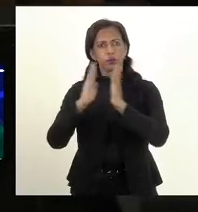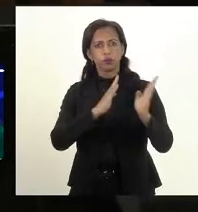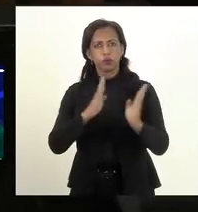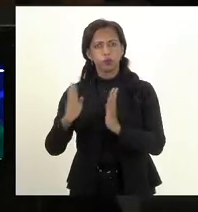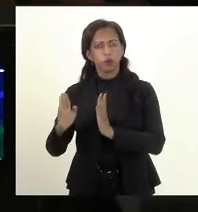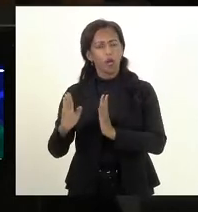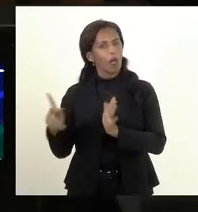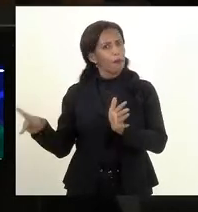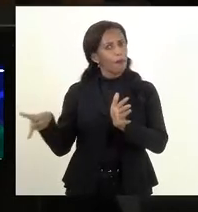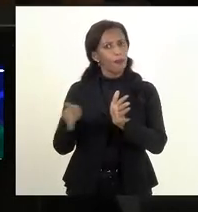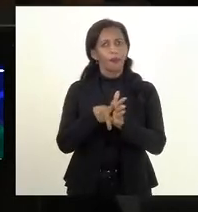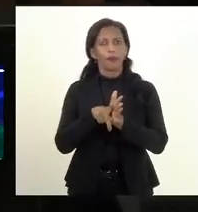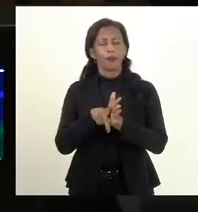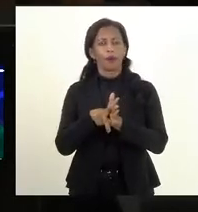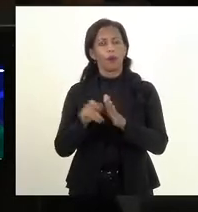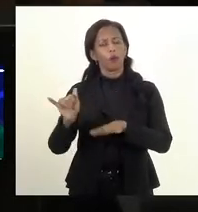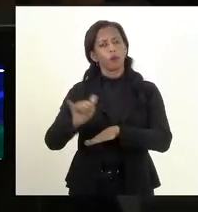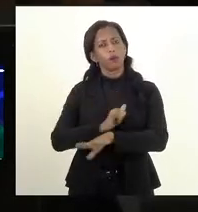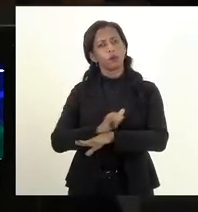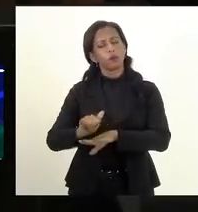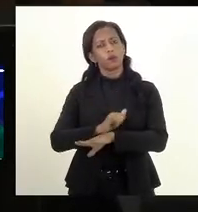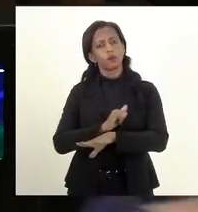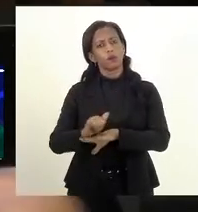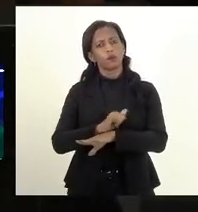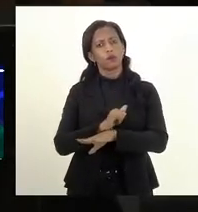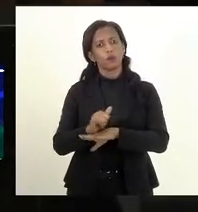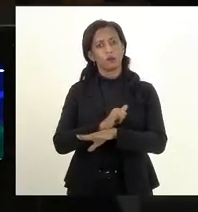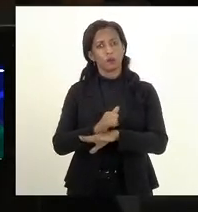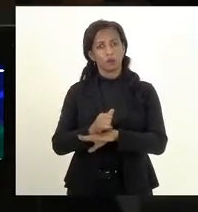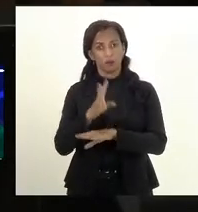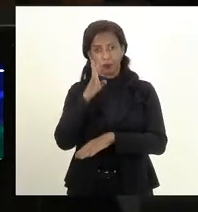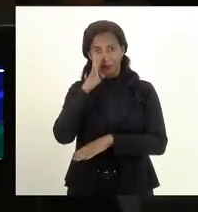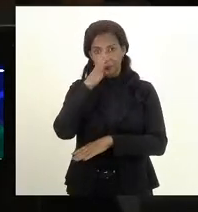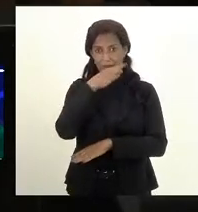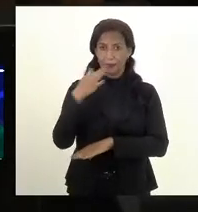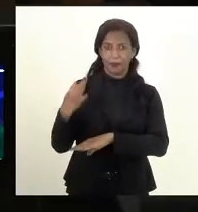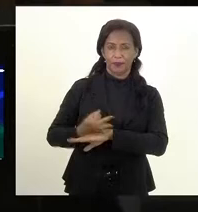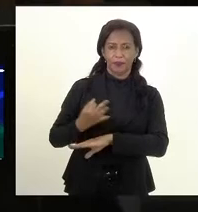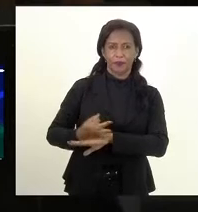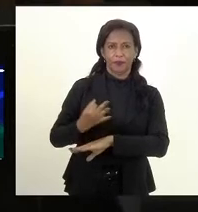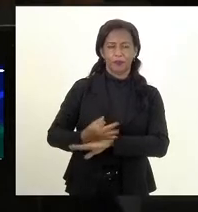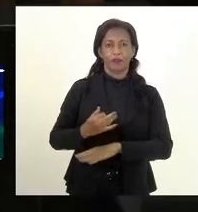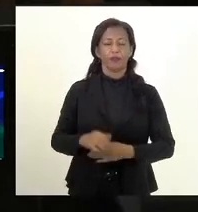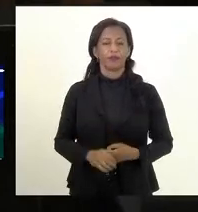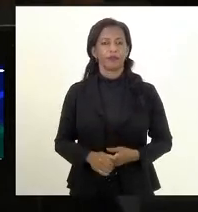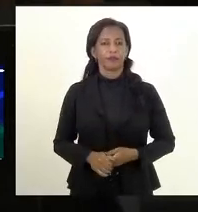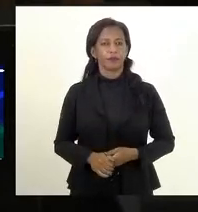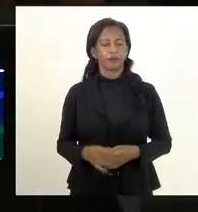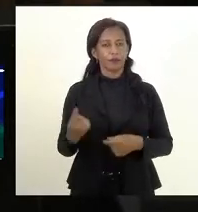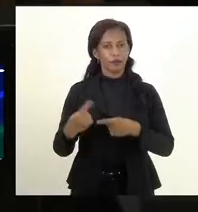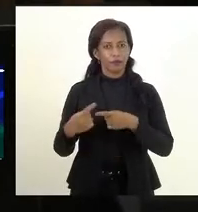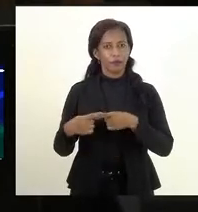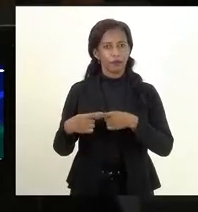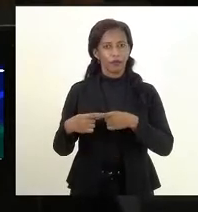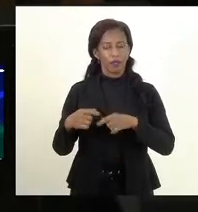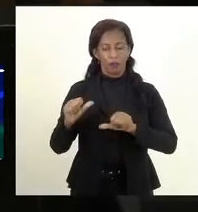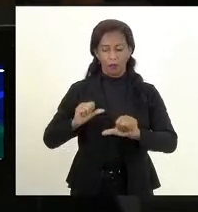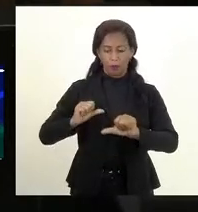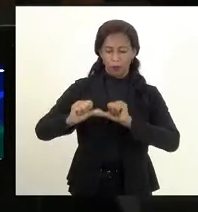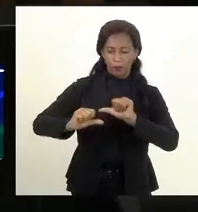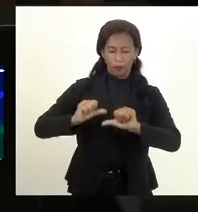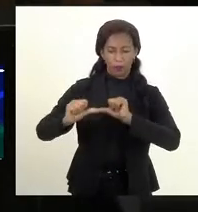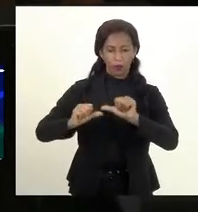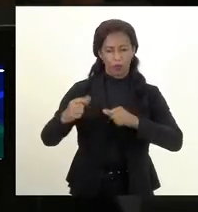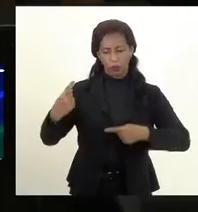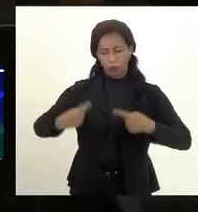fazem parte dessa estratégia de resistência é porque para mudar a política de